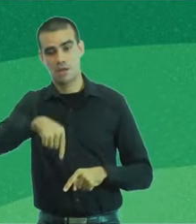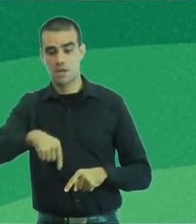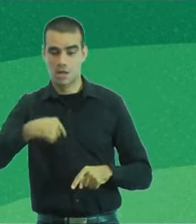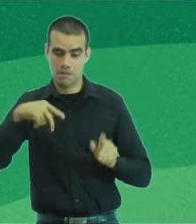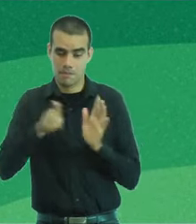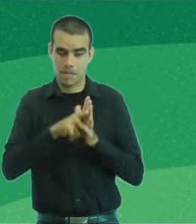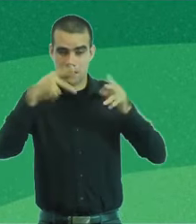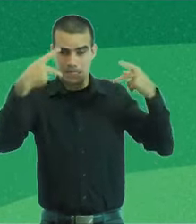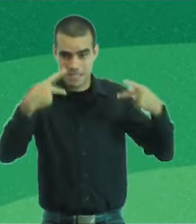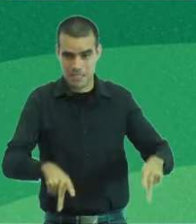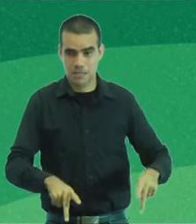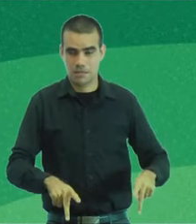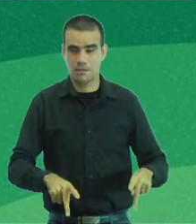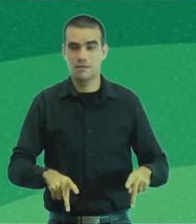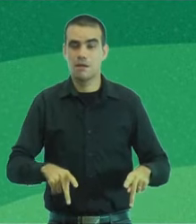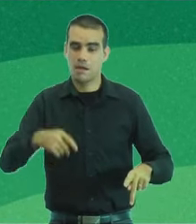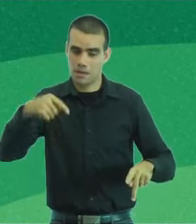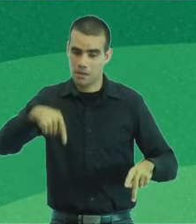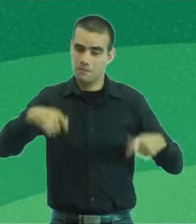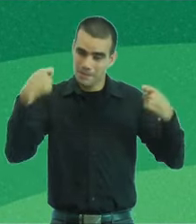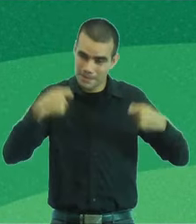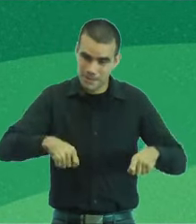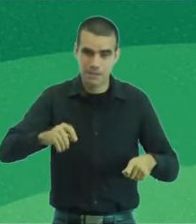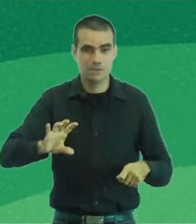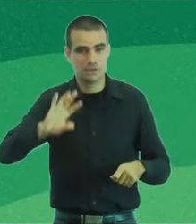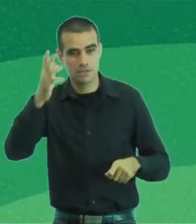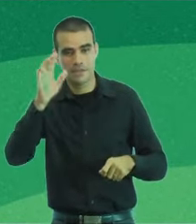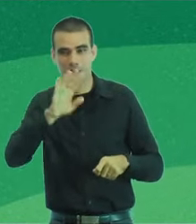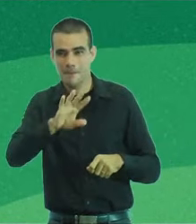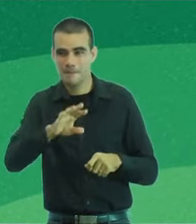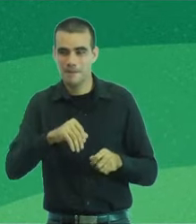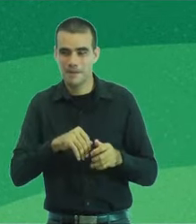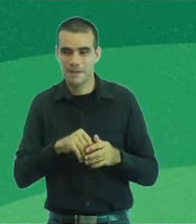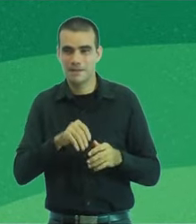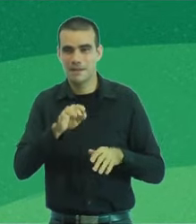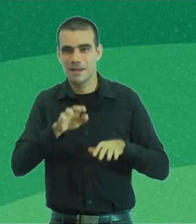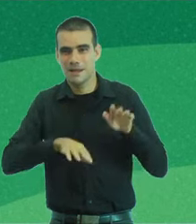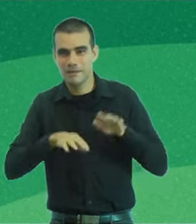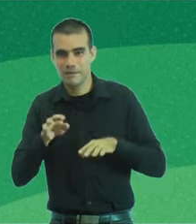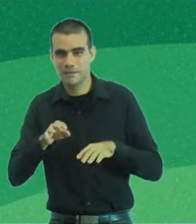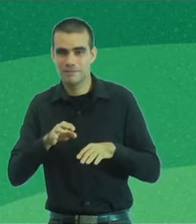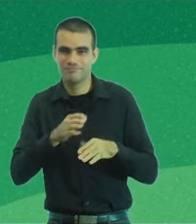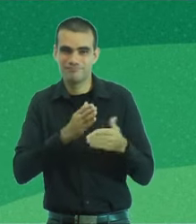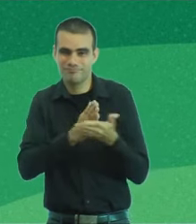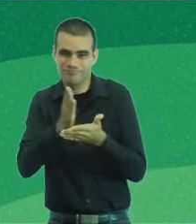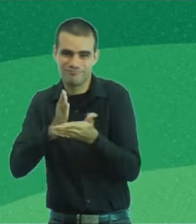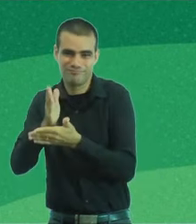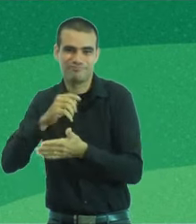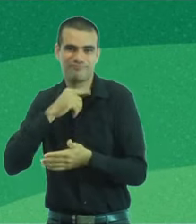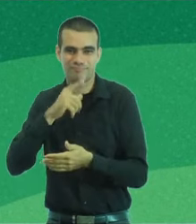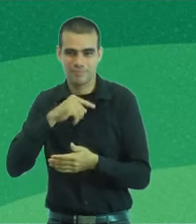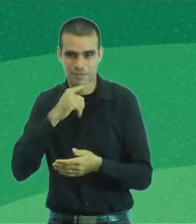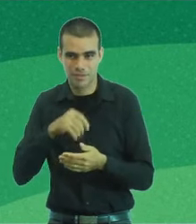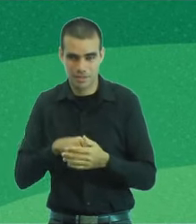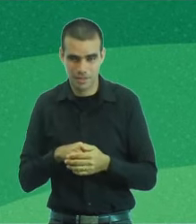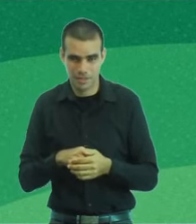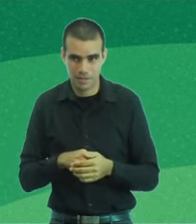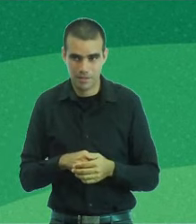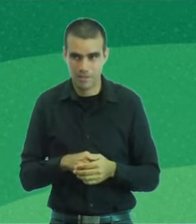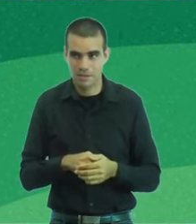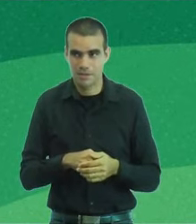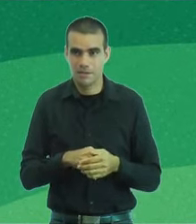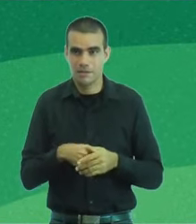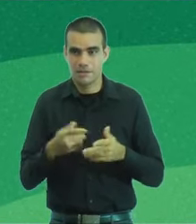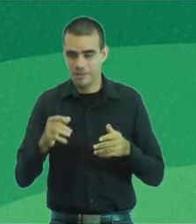aqui e eu acho que isso tem que acontecer mas nem sempre essas coisas são tão efetivas quanto eu gostaria e esse negócio do Cavalo